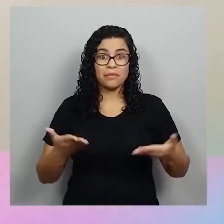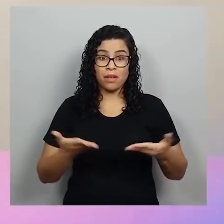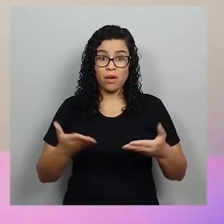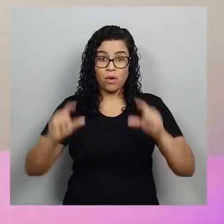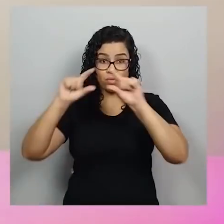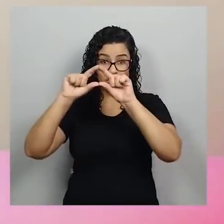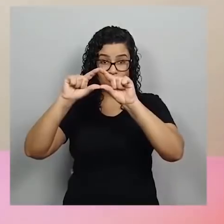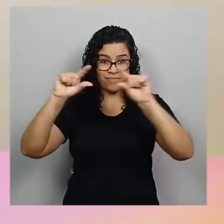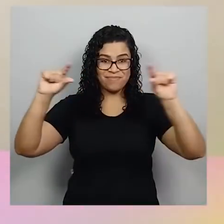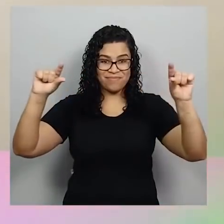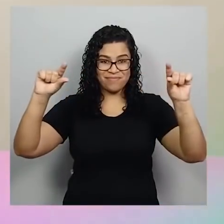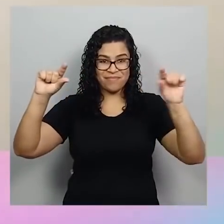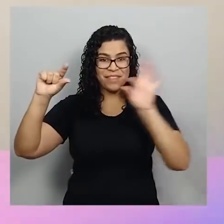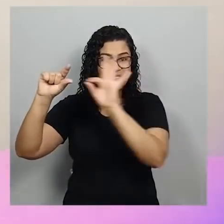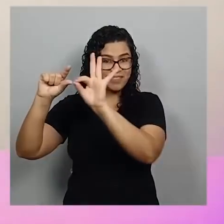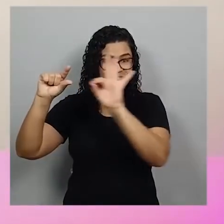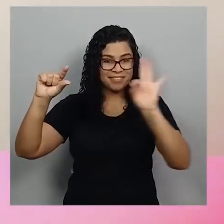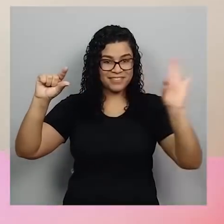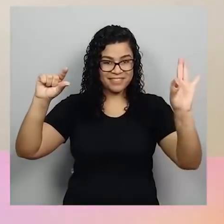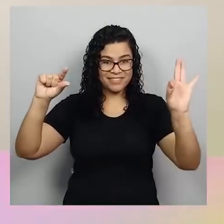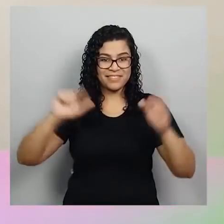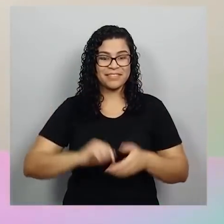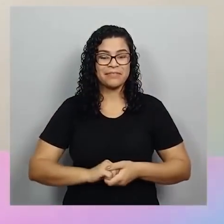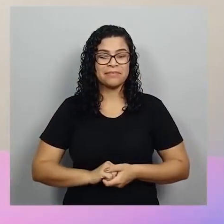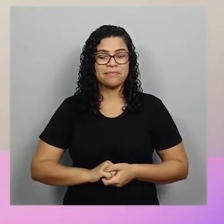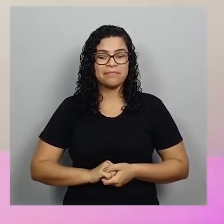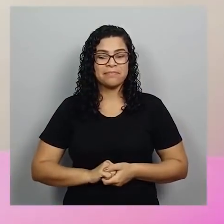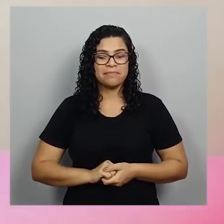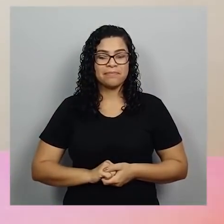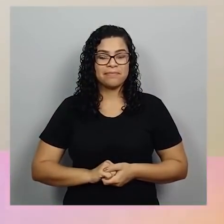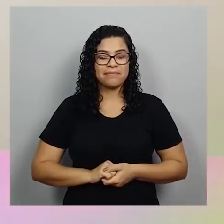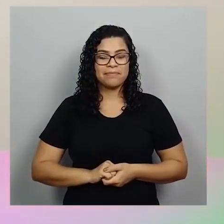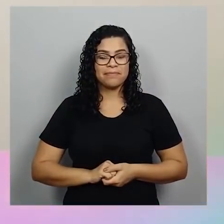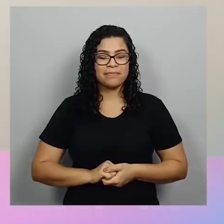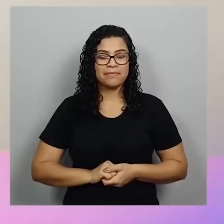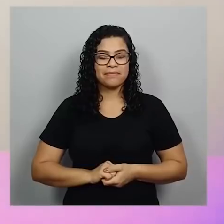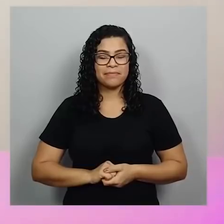E agora do outro lado.